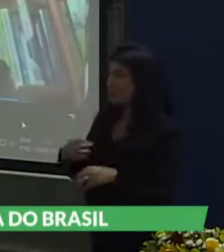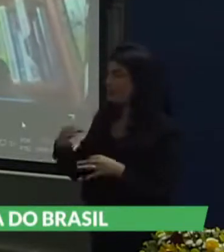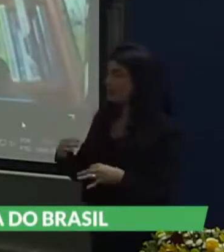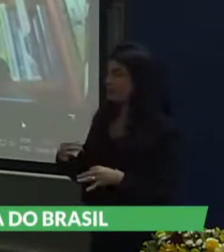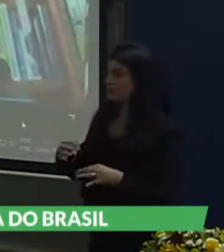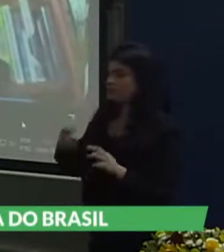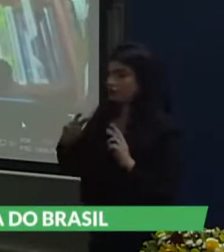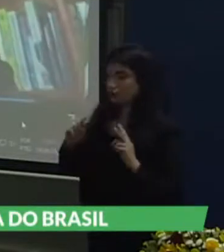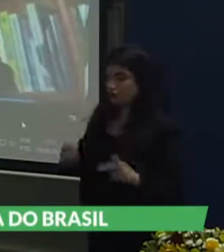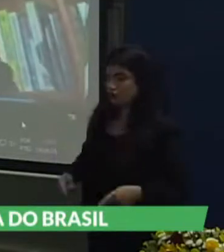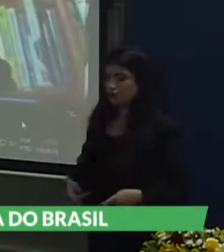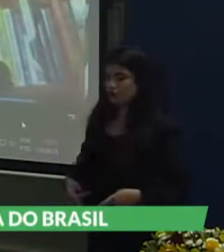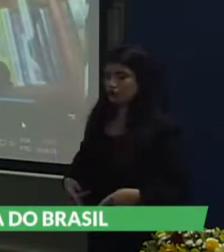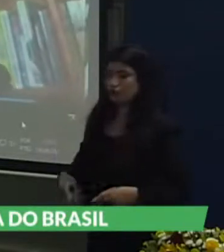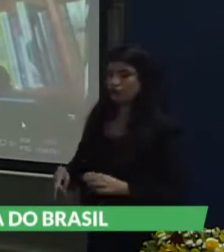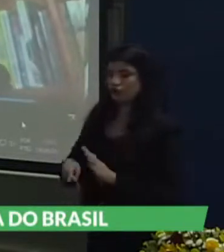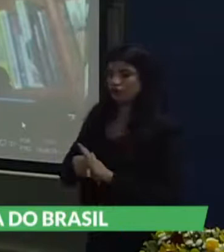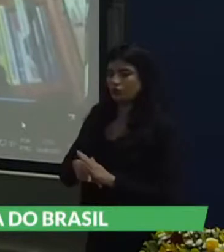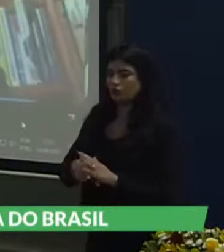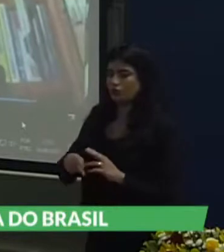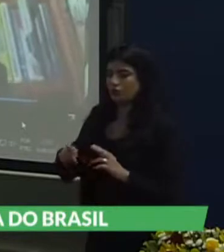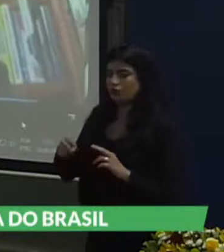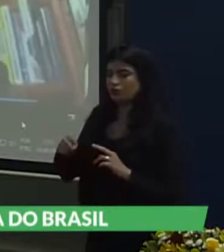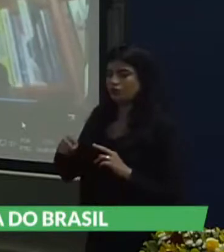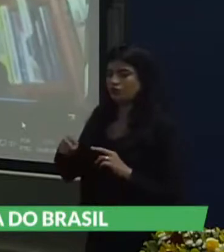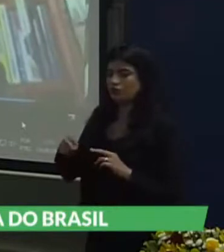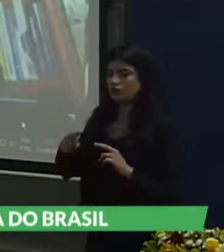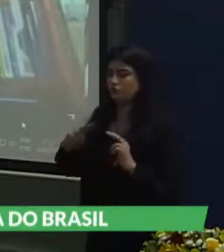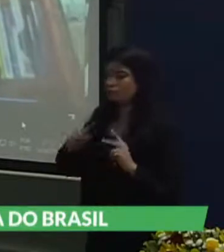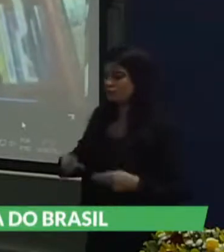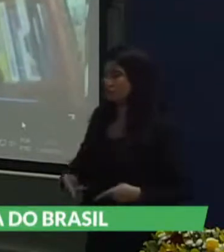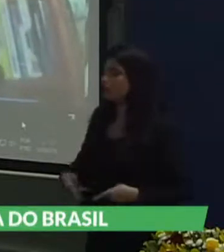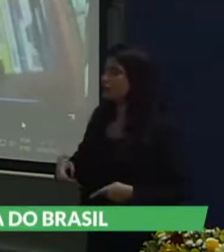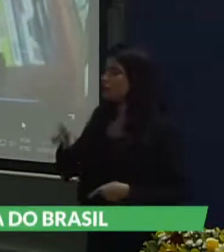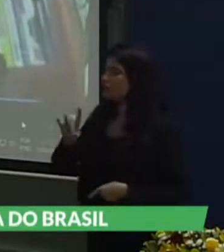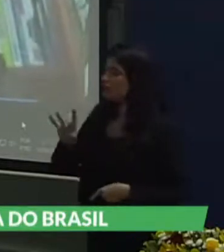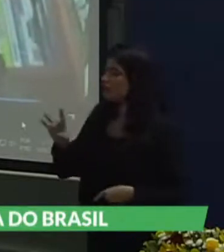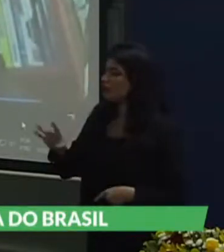dos seres humanos para uma humanidade mais saudável,